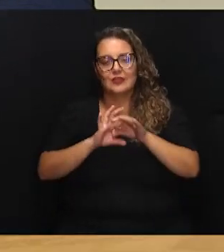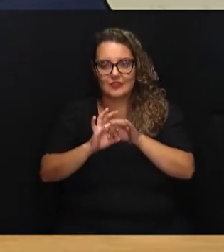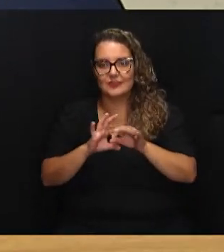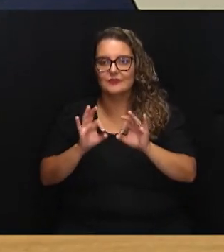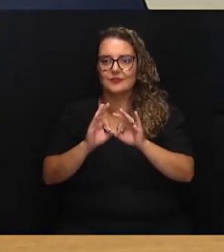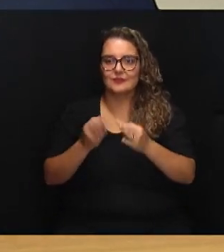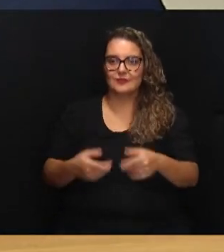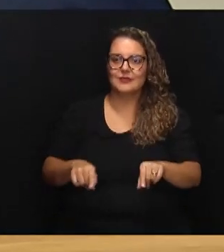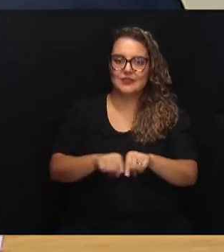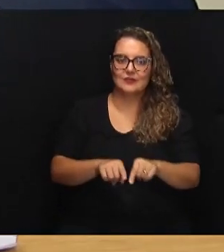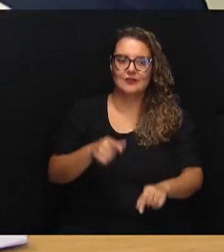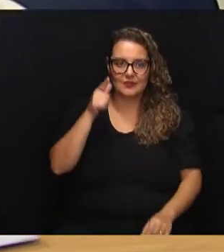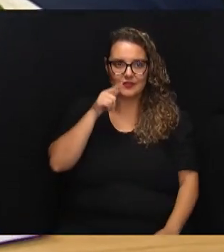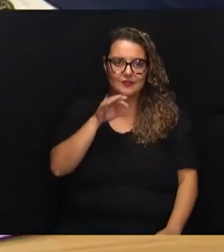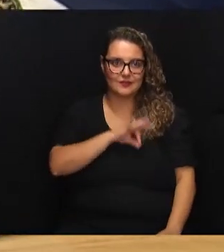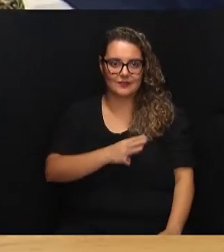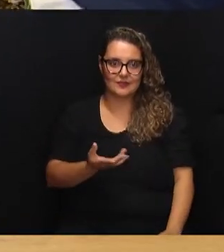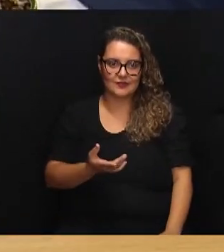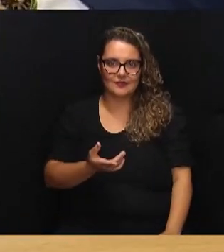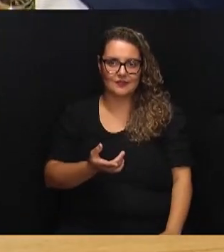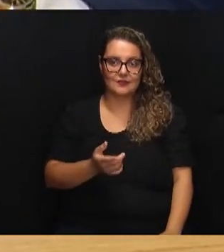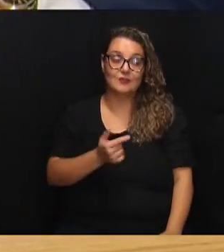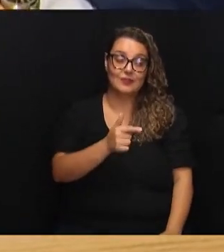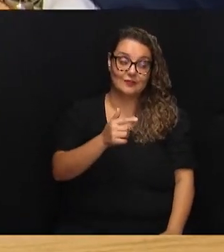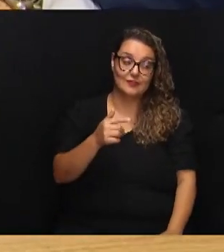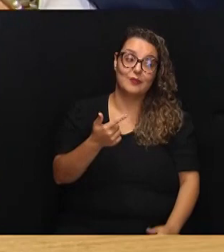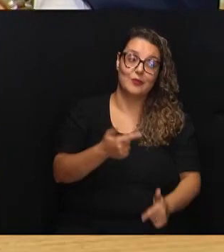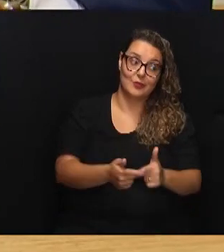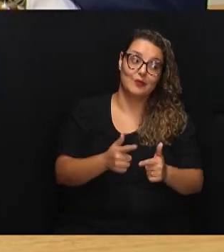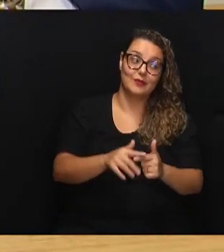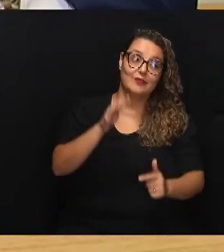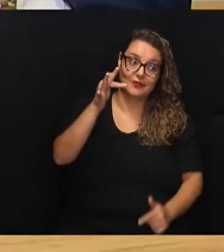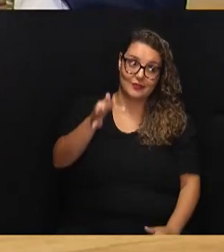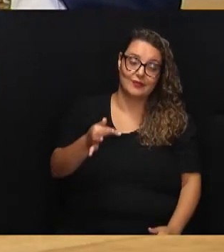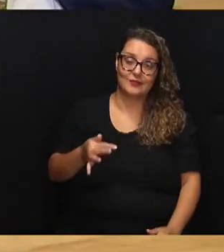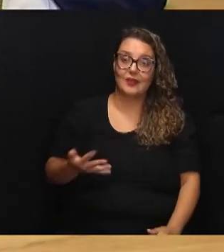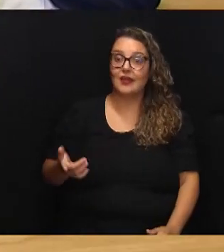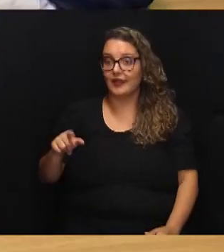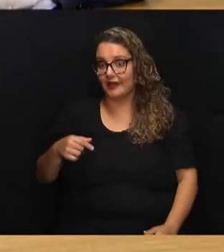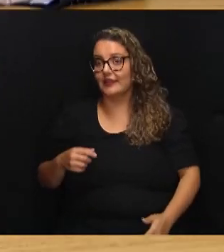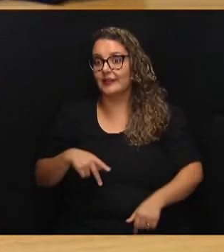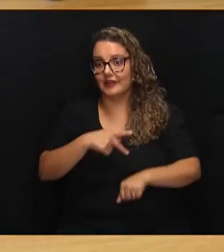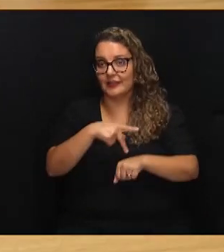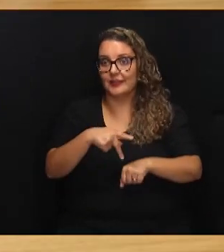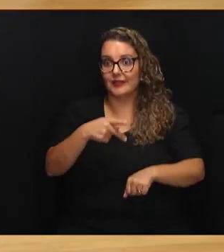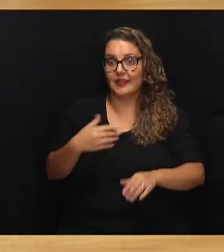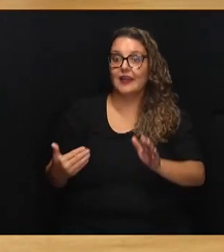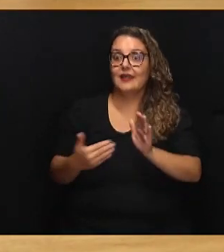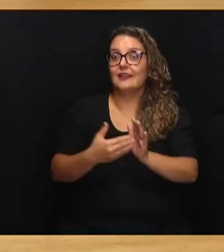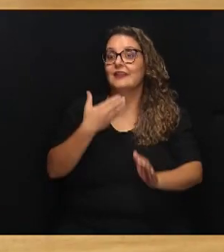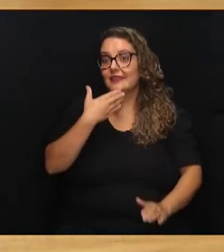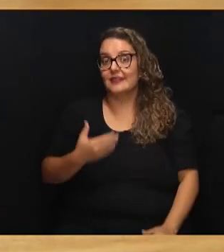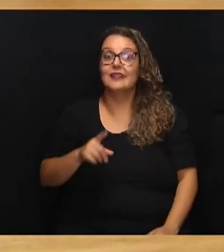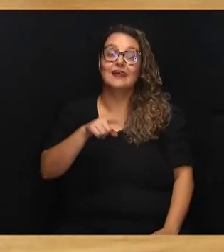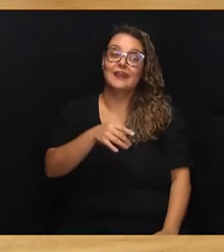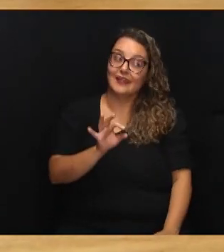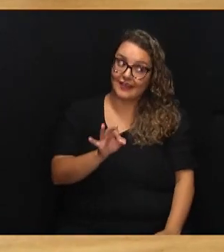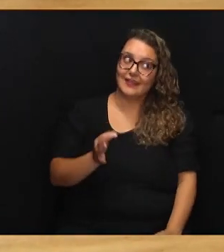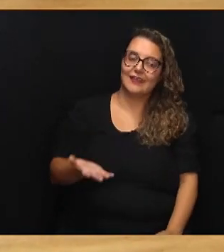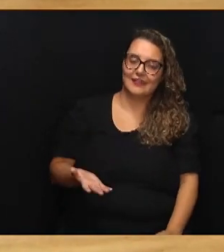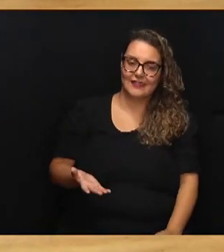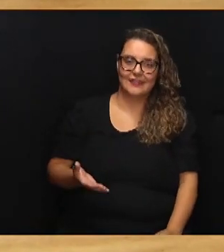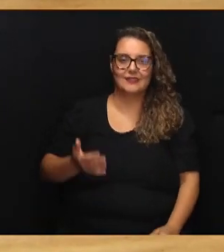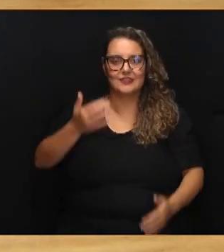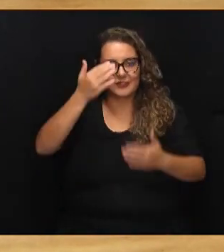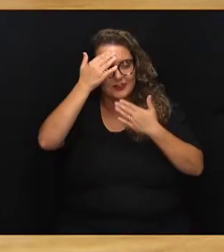vai caber no bolso. Para não ter dor de cabeça no futuro com as contas, né? Não adianta levar esse almoço da Páscoa até o Natal, né? É isso então, Ti. Muito